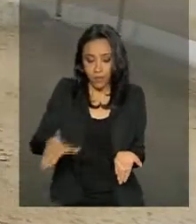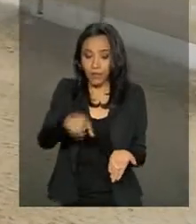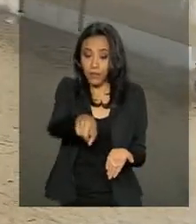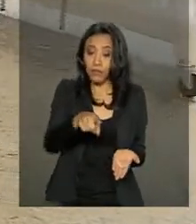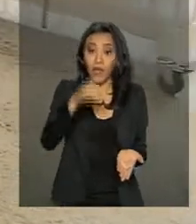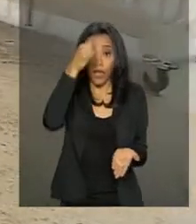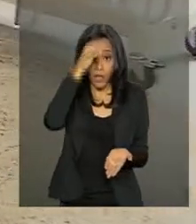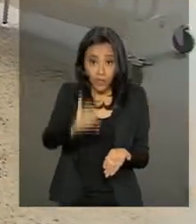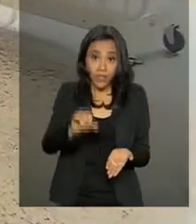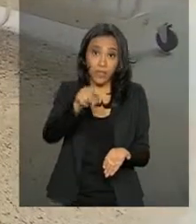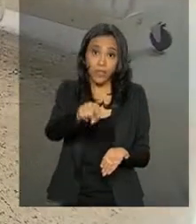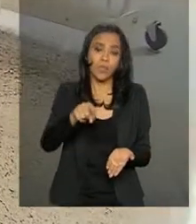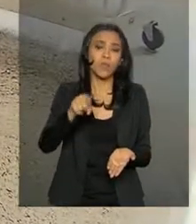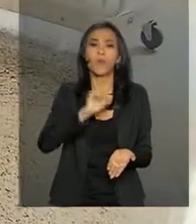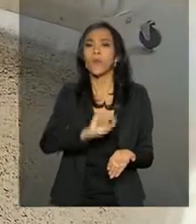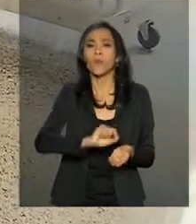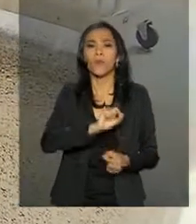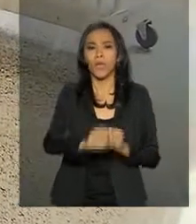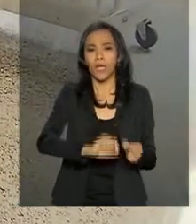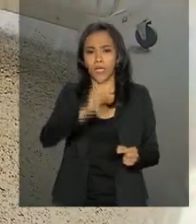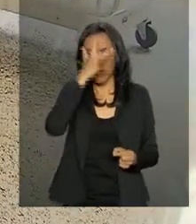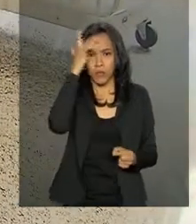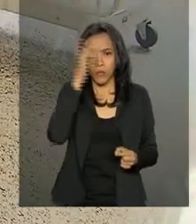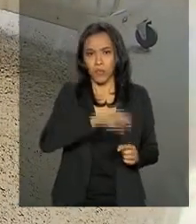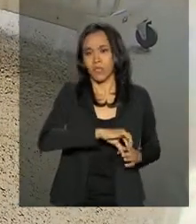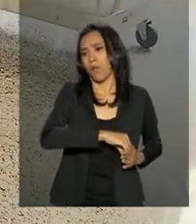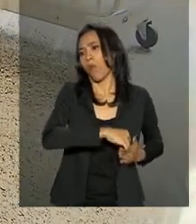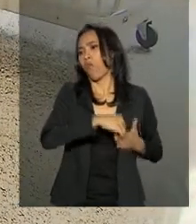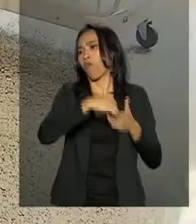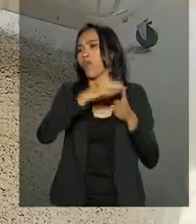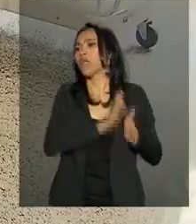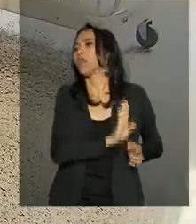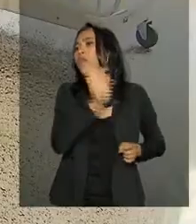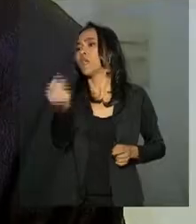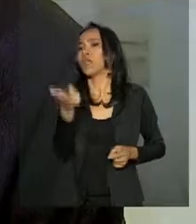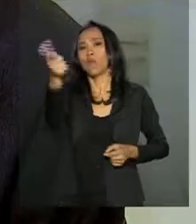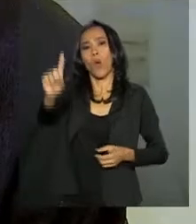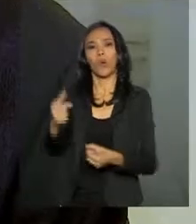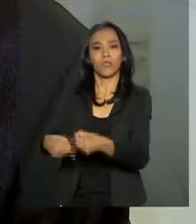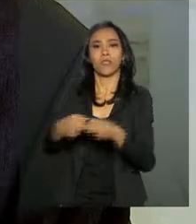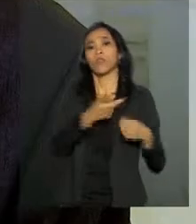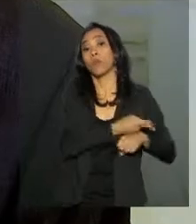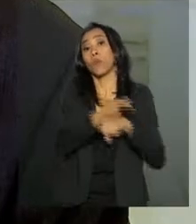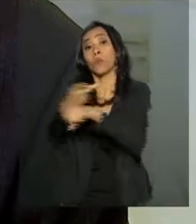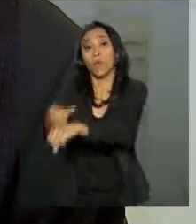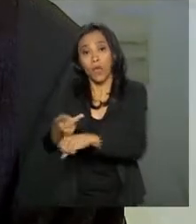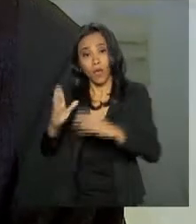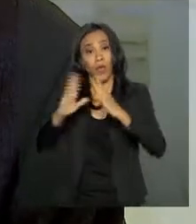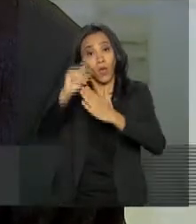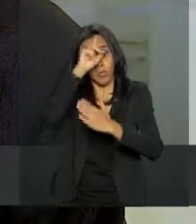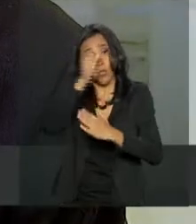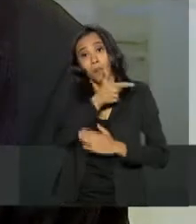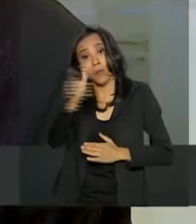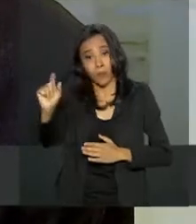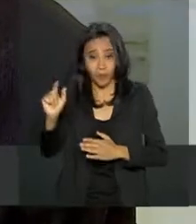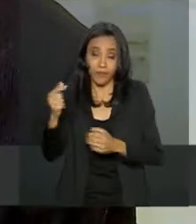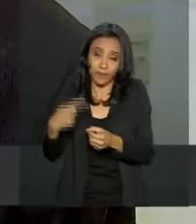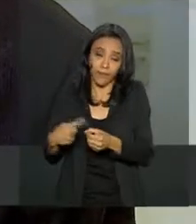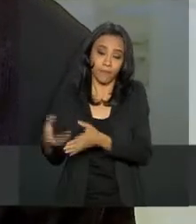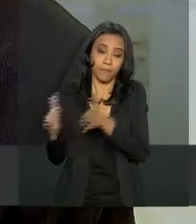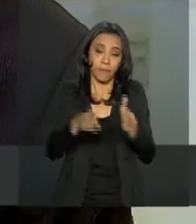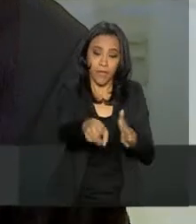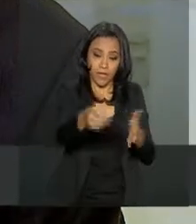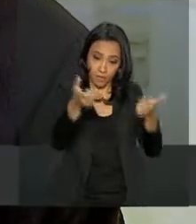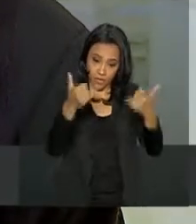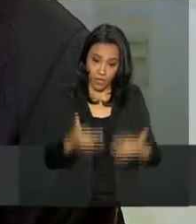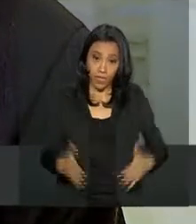do deslocamento dos pacientes para outras cidades o hospital vai desafogar essas roupas e vai